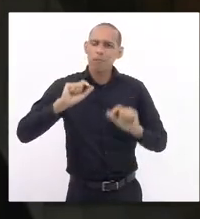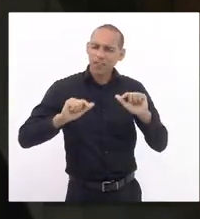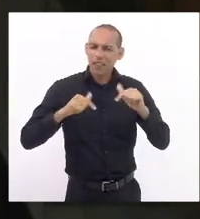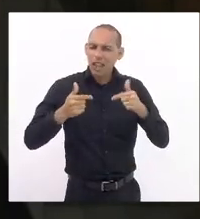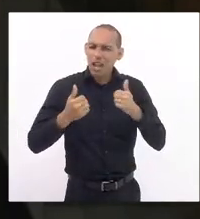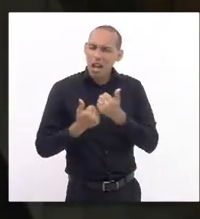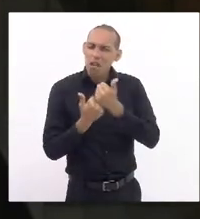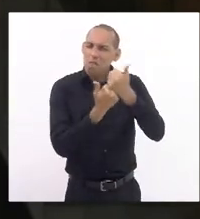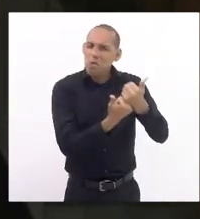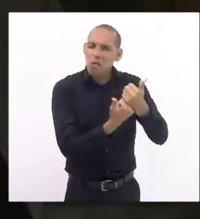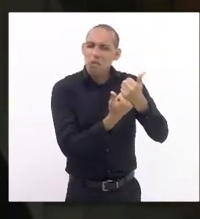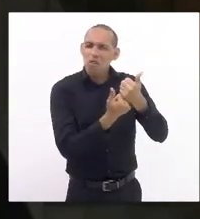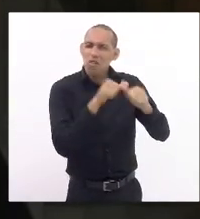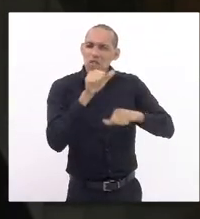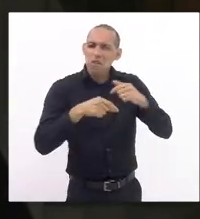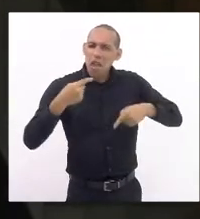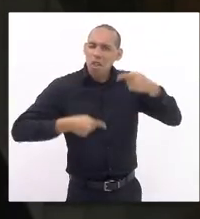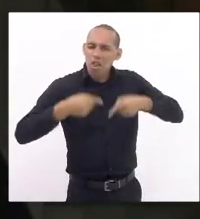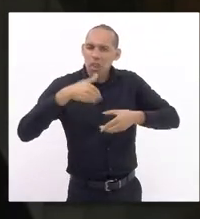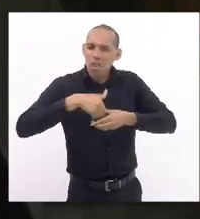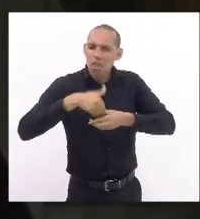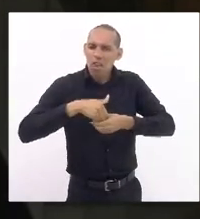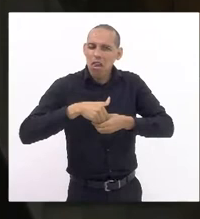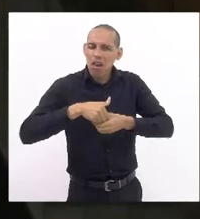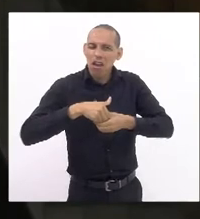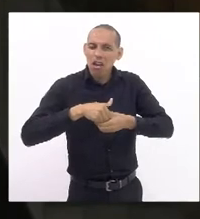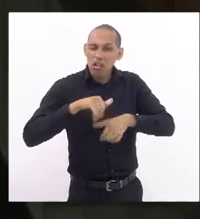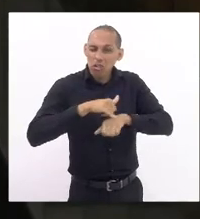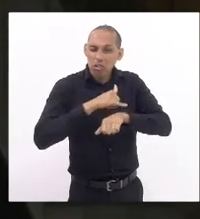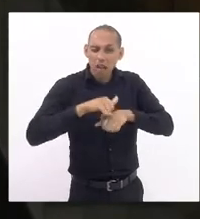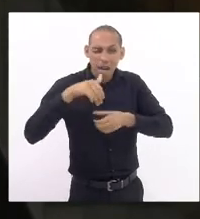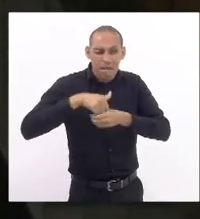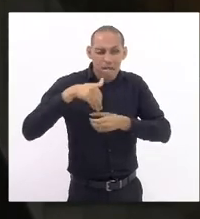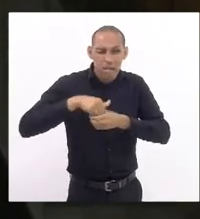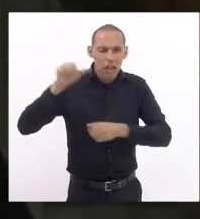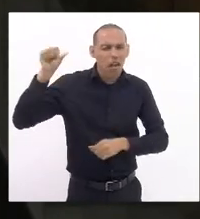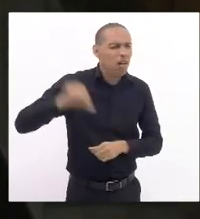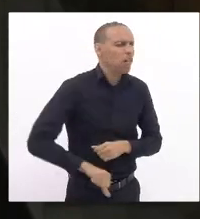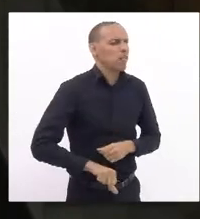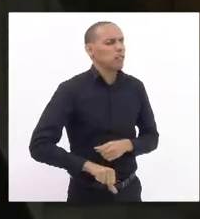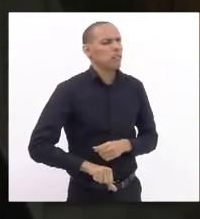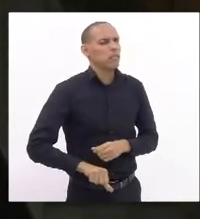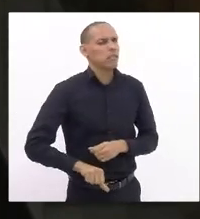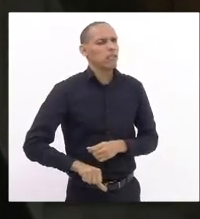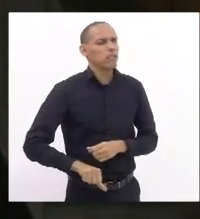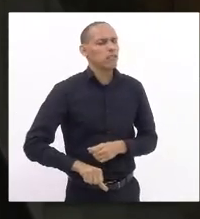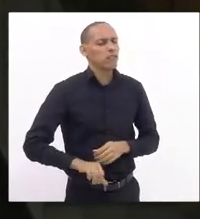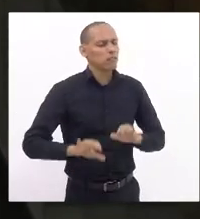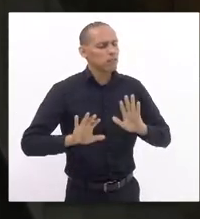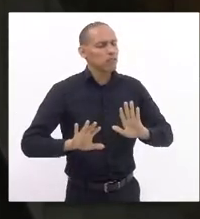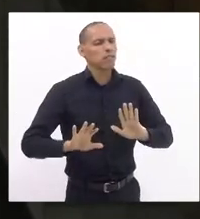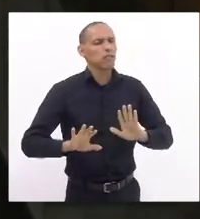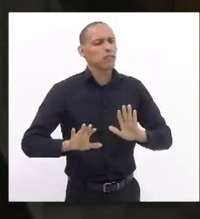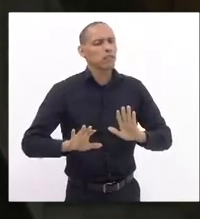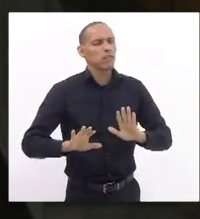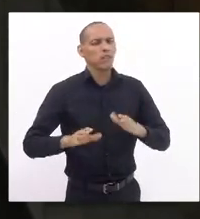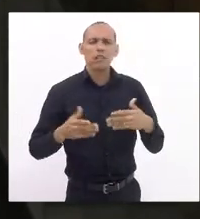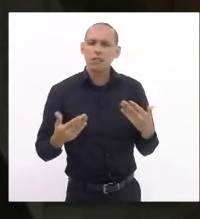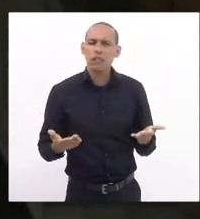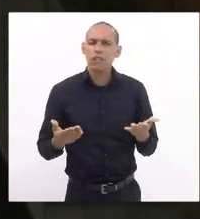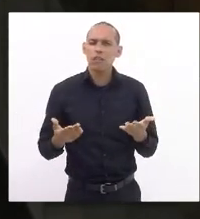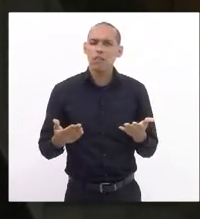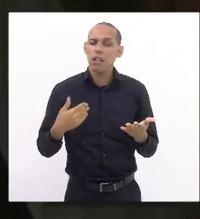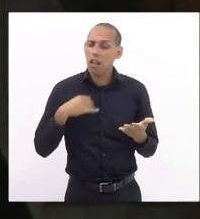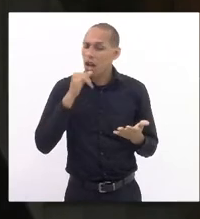apoio em disputa eleitoral, em estratégia eleitoreira, que é pior até, Então, quero aqui fazer menção também a esse